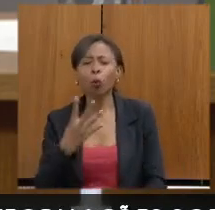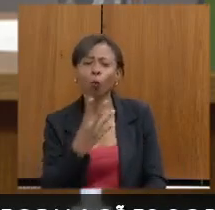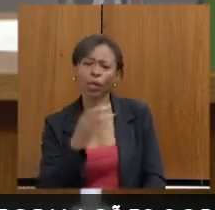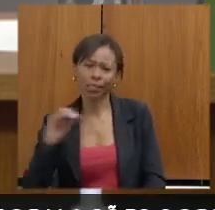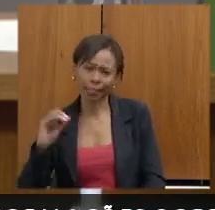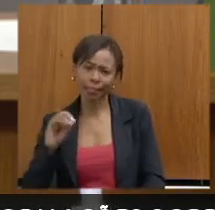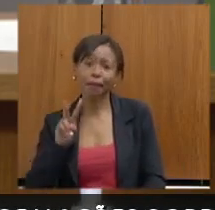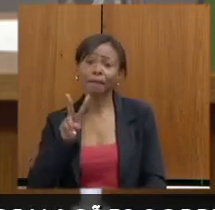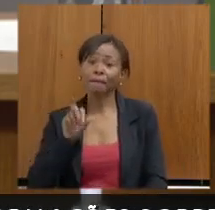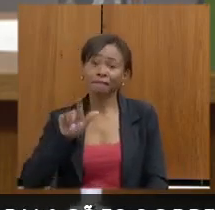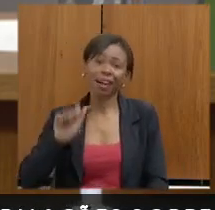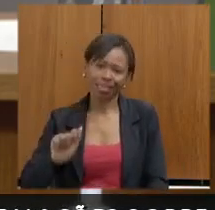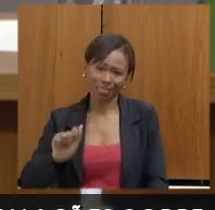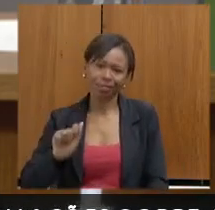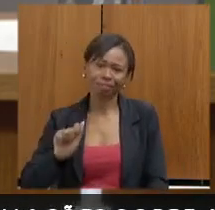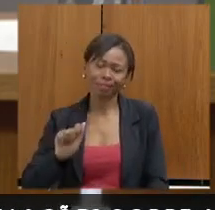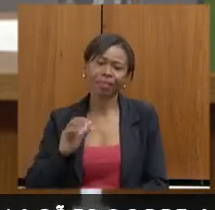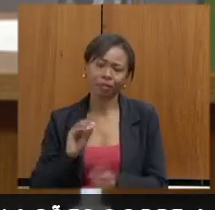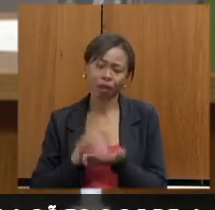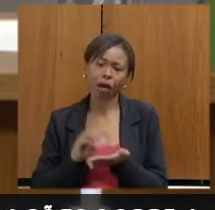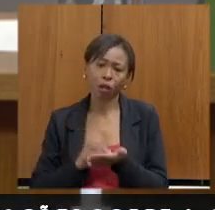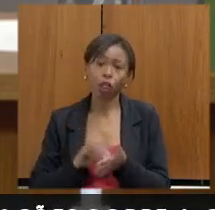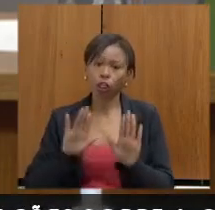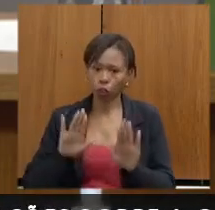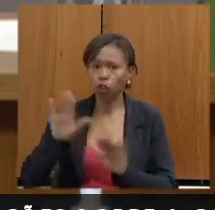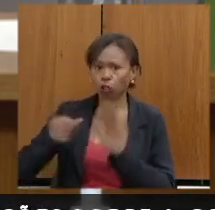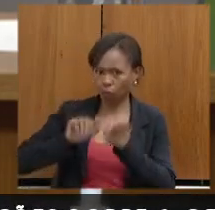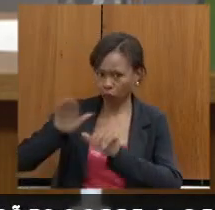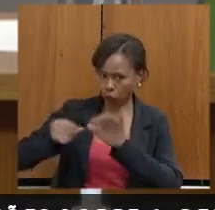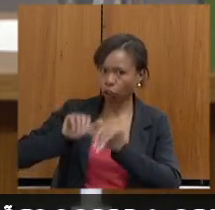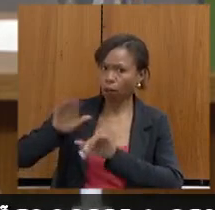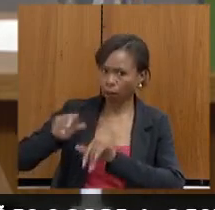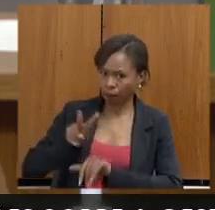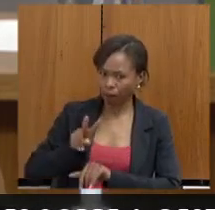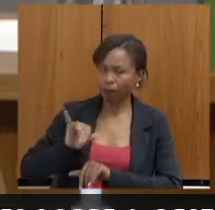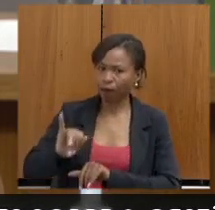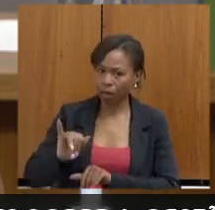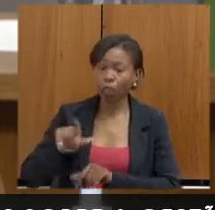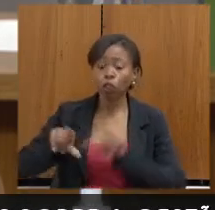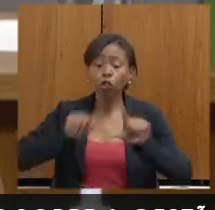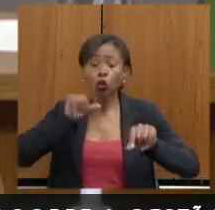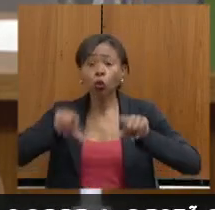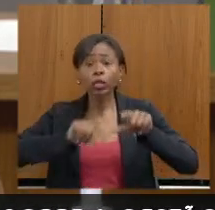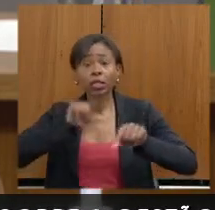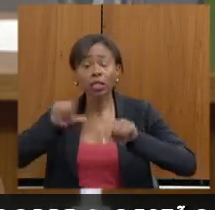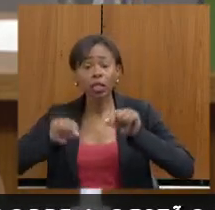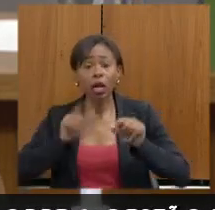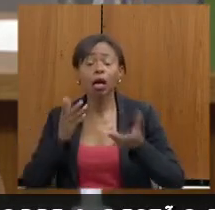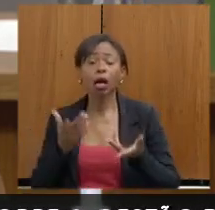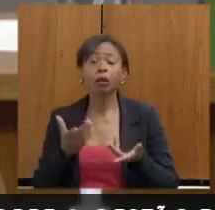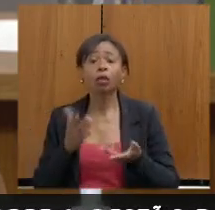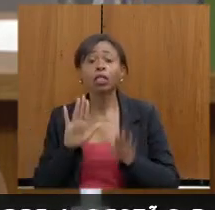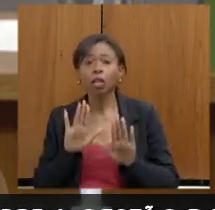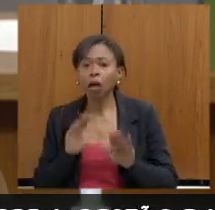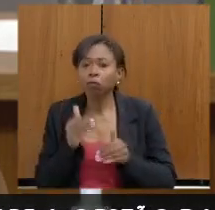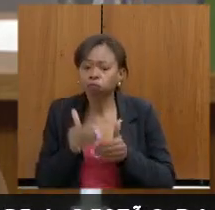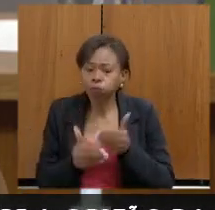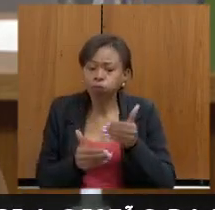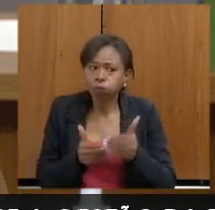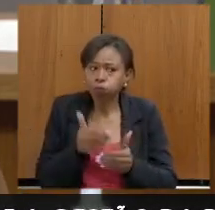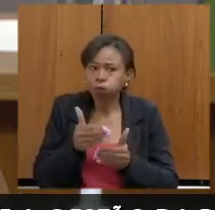vamos estar chamando já fiz e o memorando é o chamamento ao processo seleção de recrutamento tá em andamento